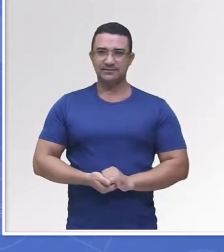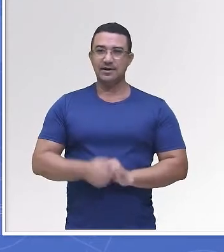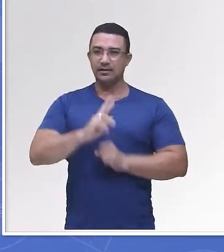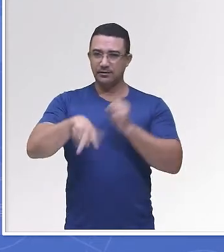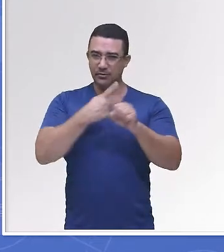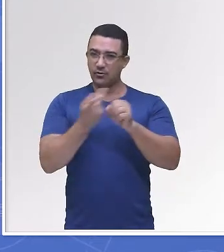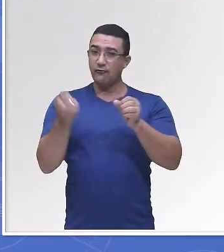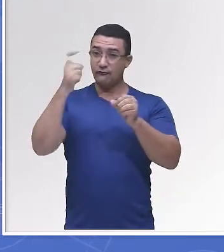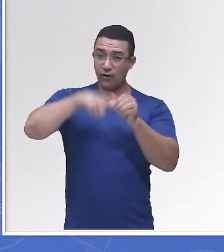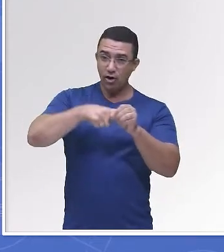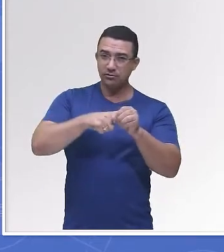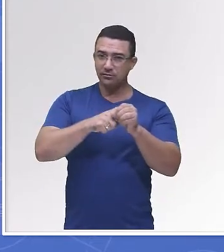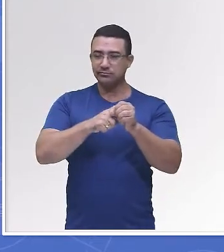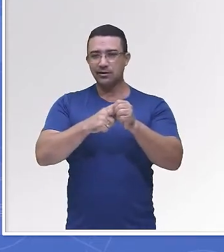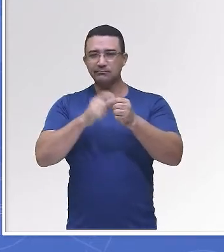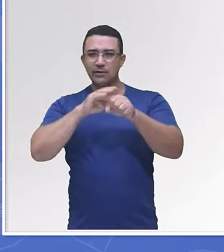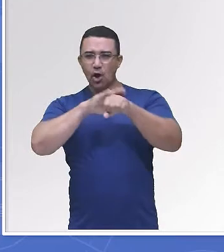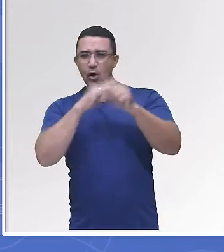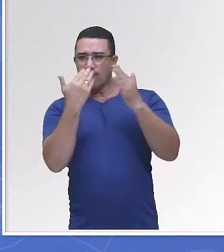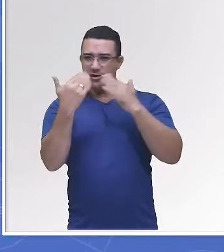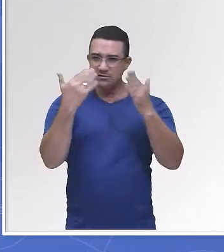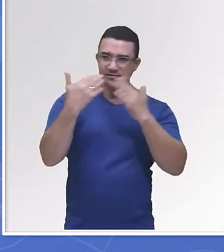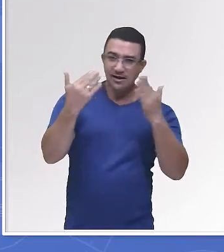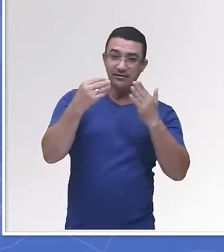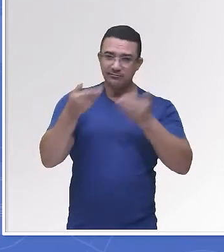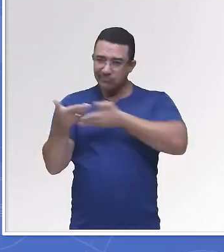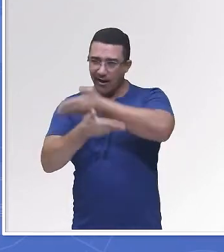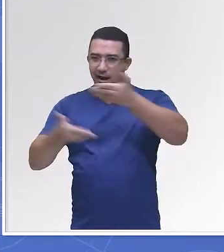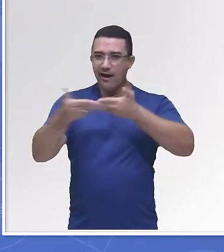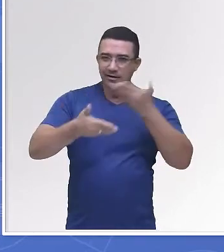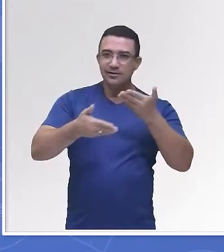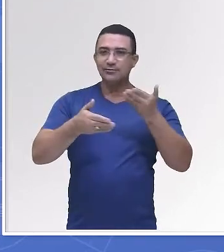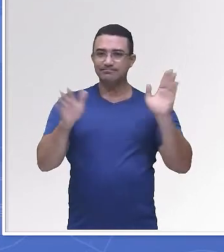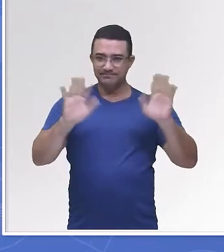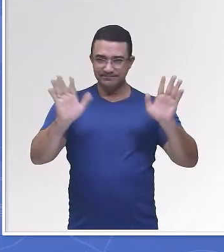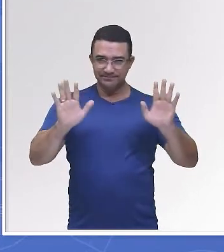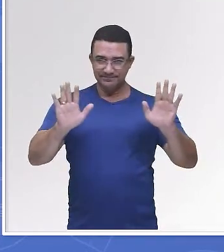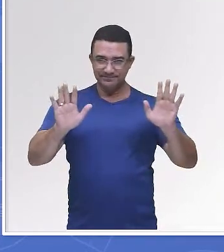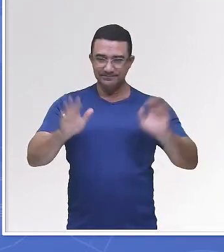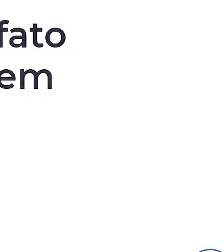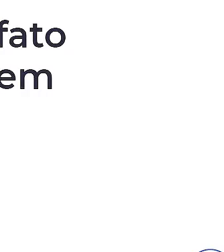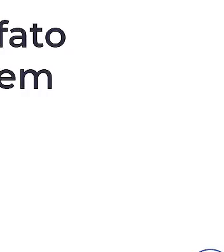volta para comentar, para corrigir, para ver a nossa interação, tá bom? Até mais!